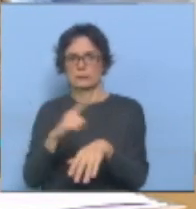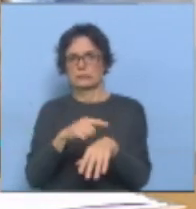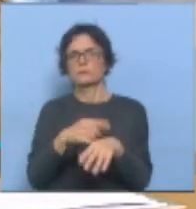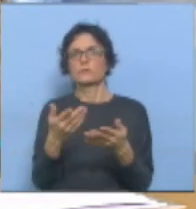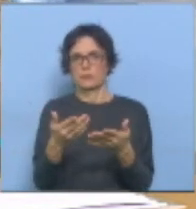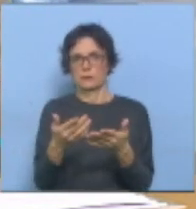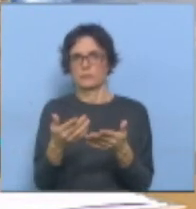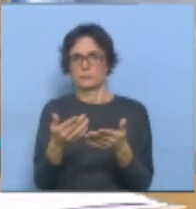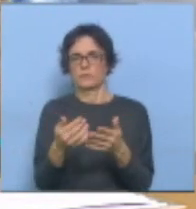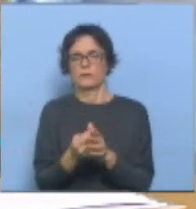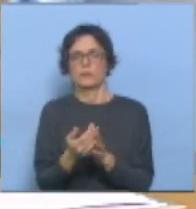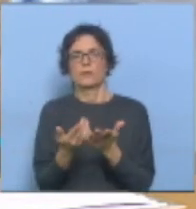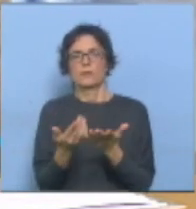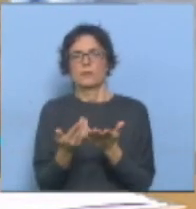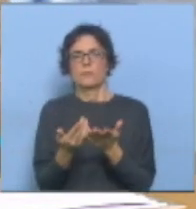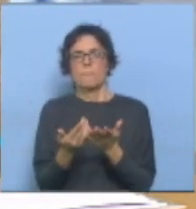vão trabalhando,